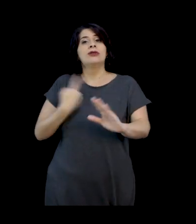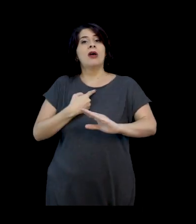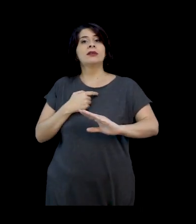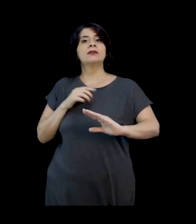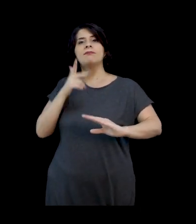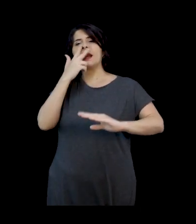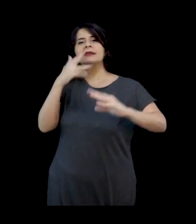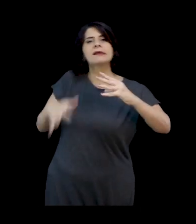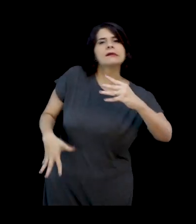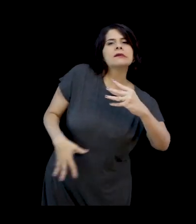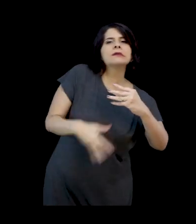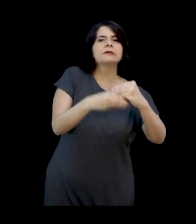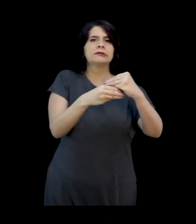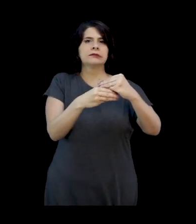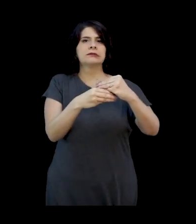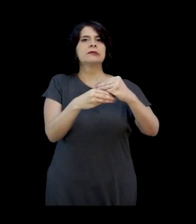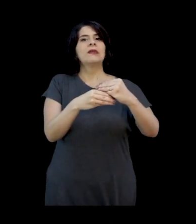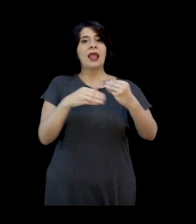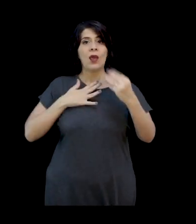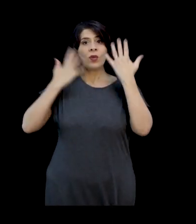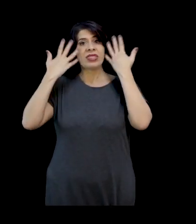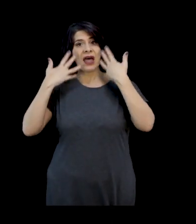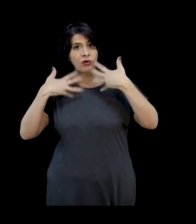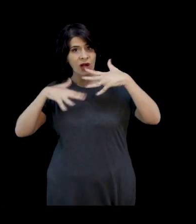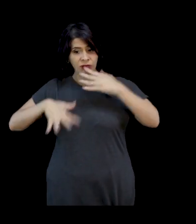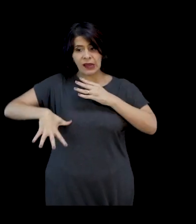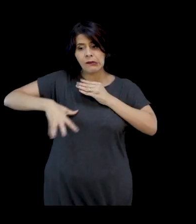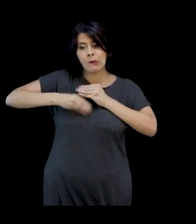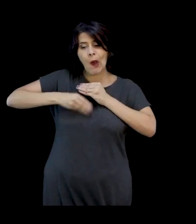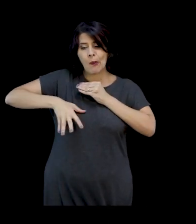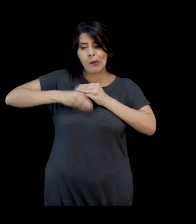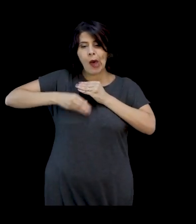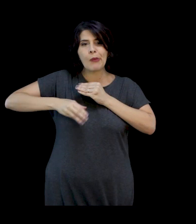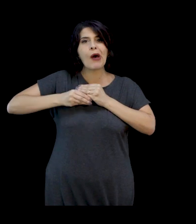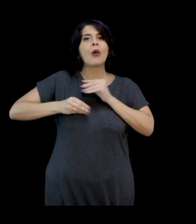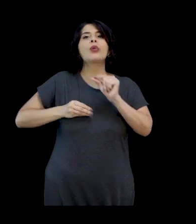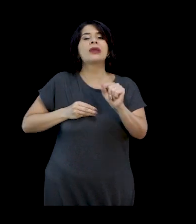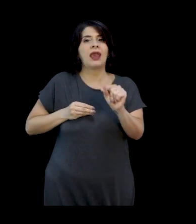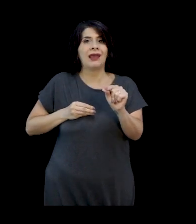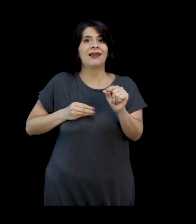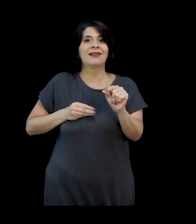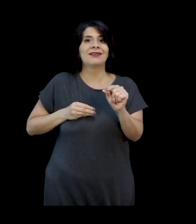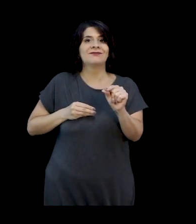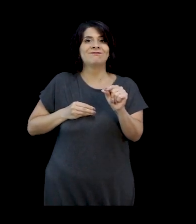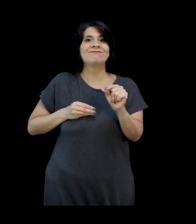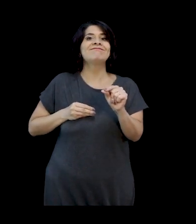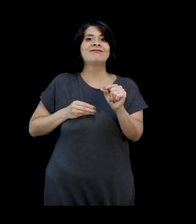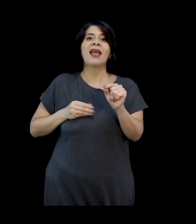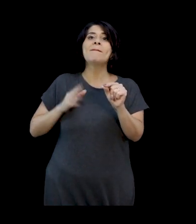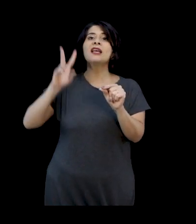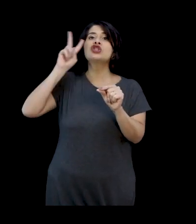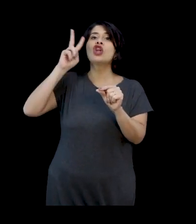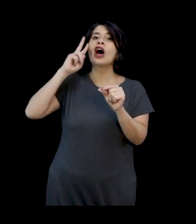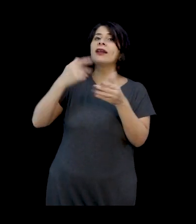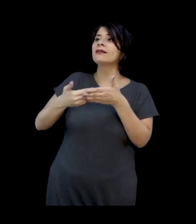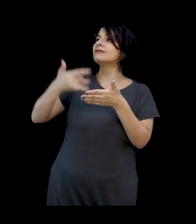maneira, nós acoplamos a nossa dimensão natural à nossa